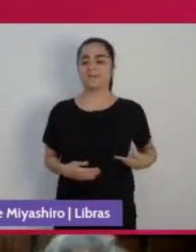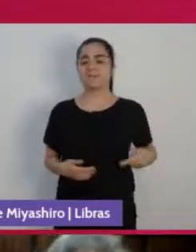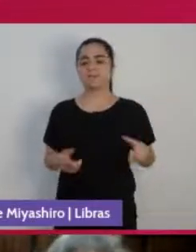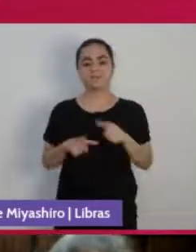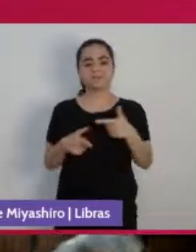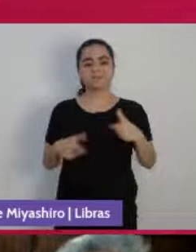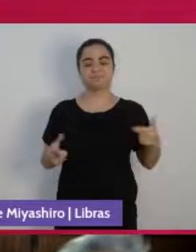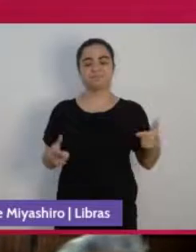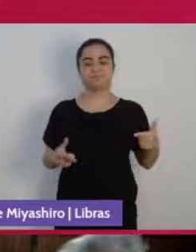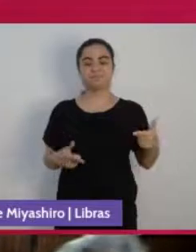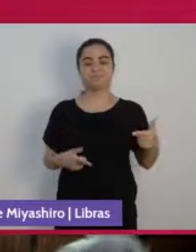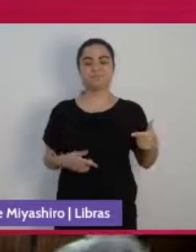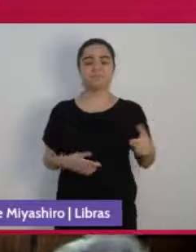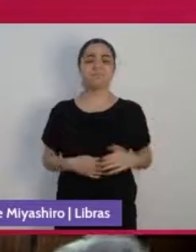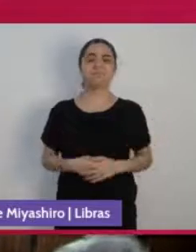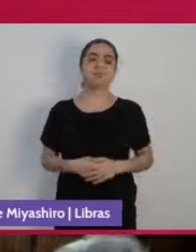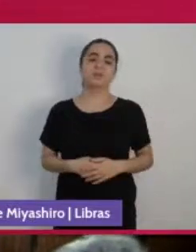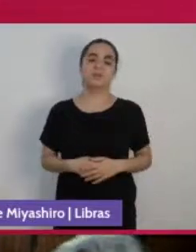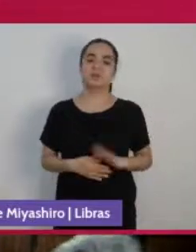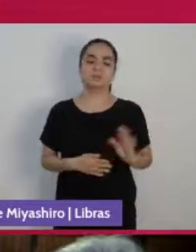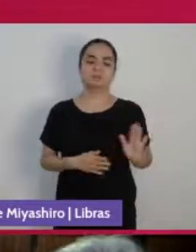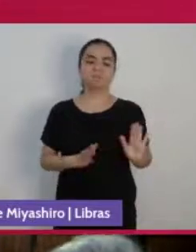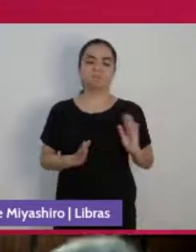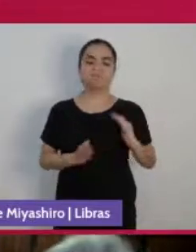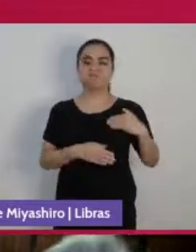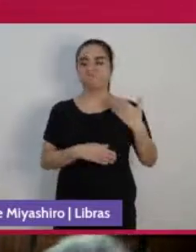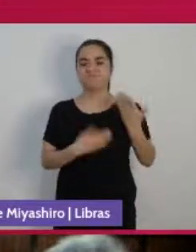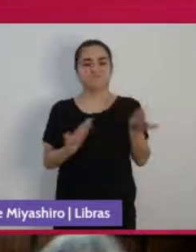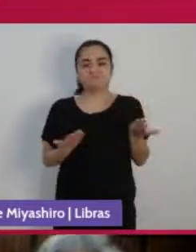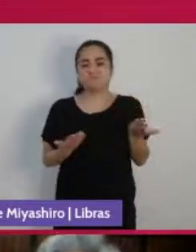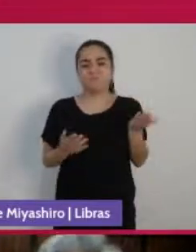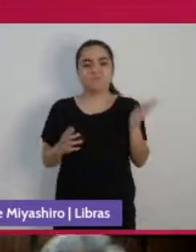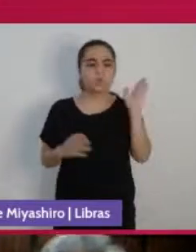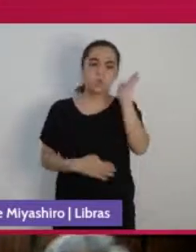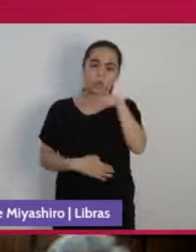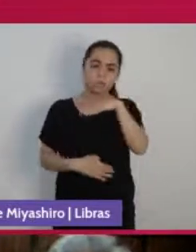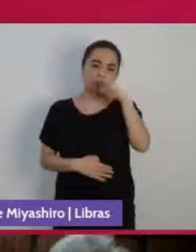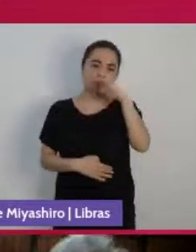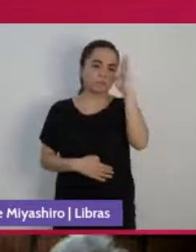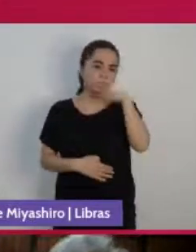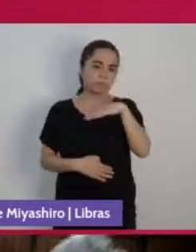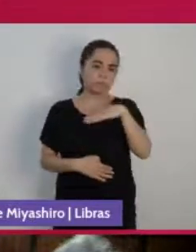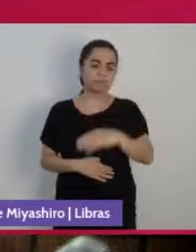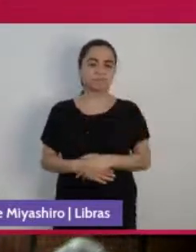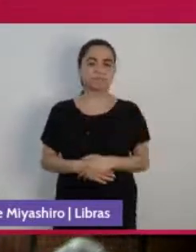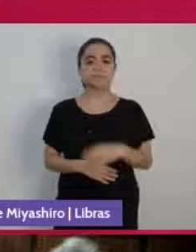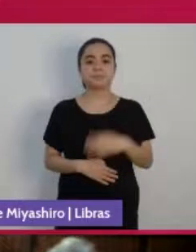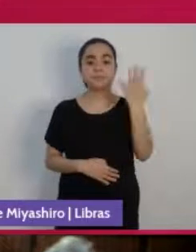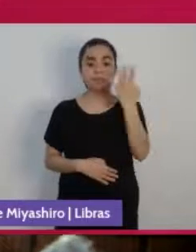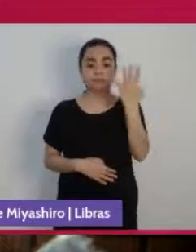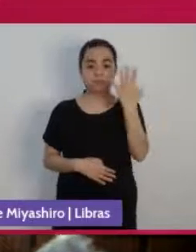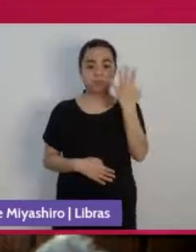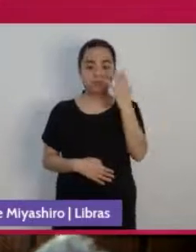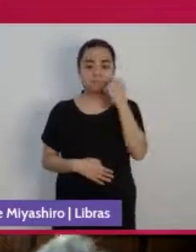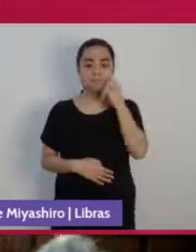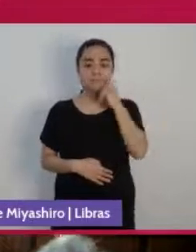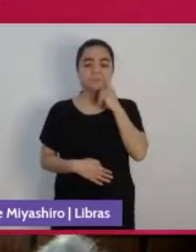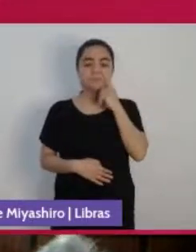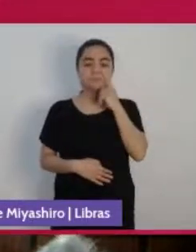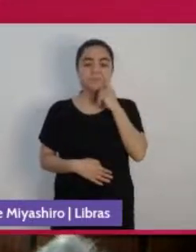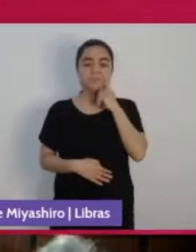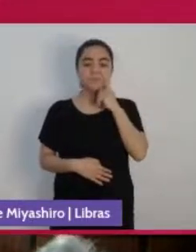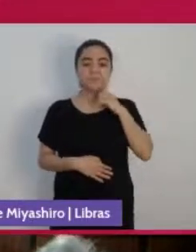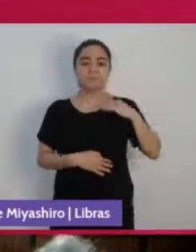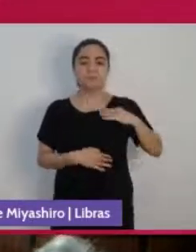tá completamente virada, torta, tá? E essa daqui, ó, pegou